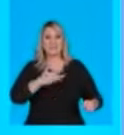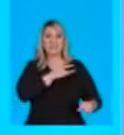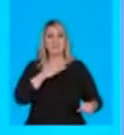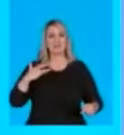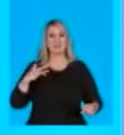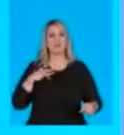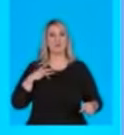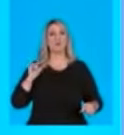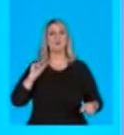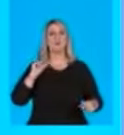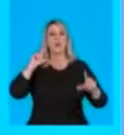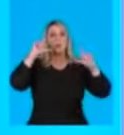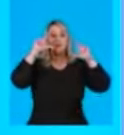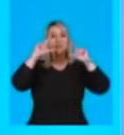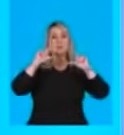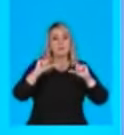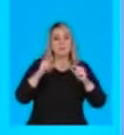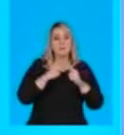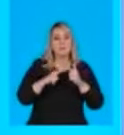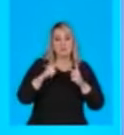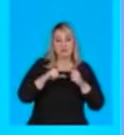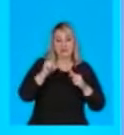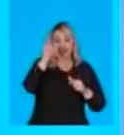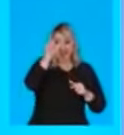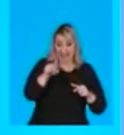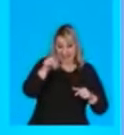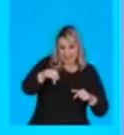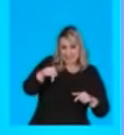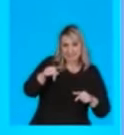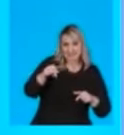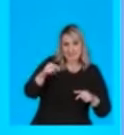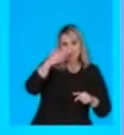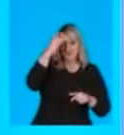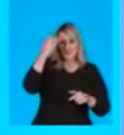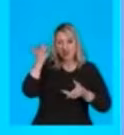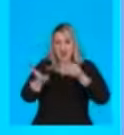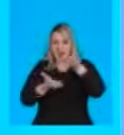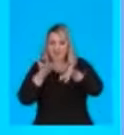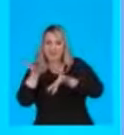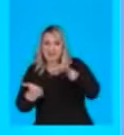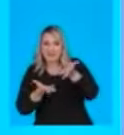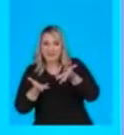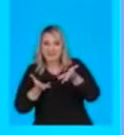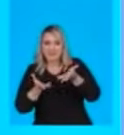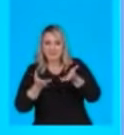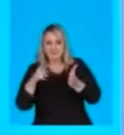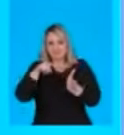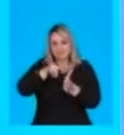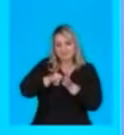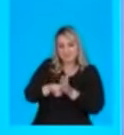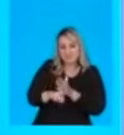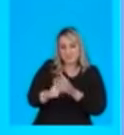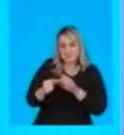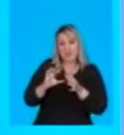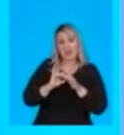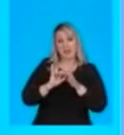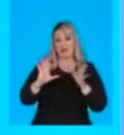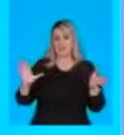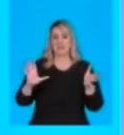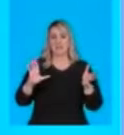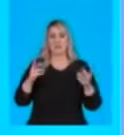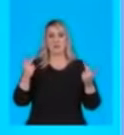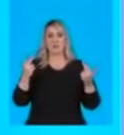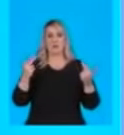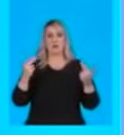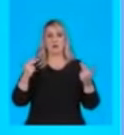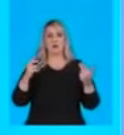pública para reduzir danos para fazer com que essa pessoa seja atendida é através de um processo de um debate profundo sobre a possibilidade de legalização como